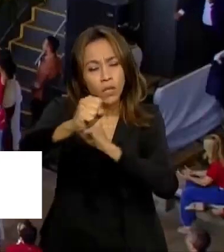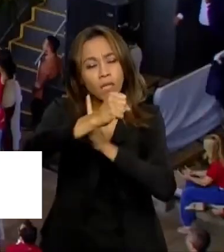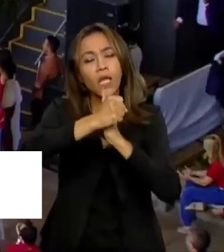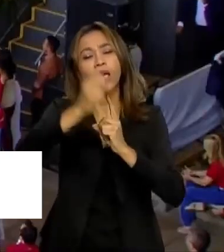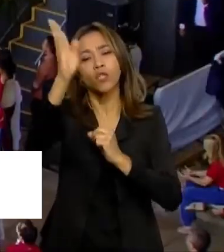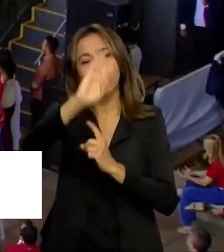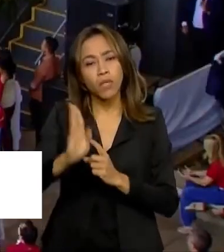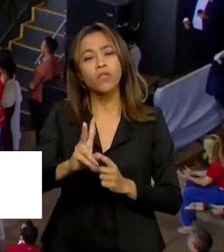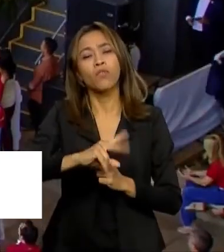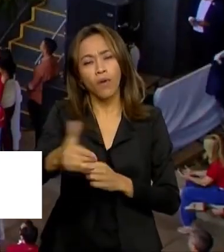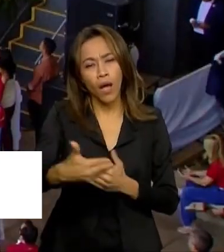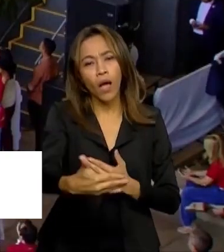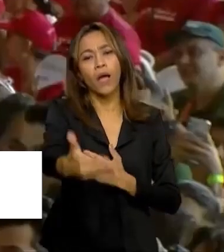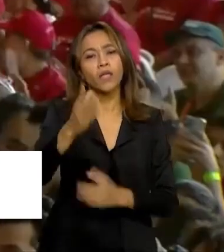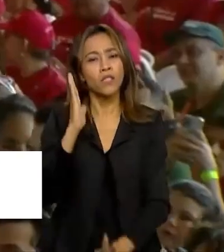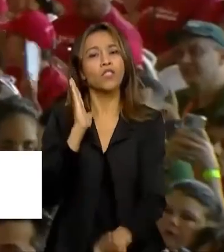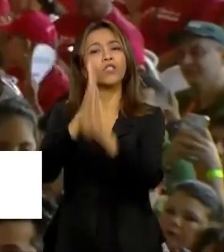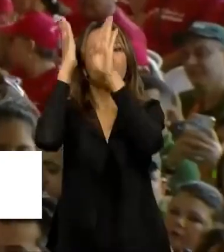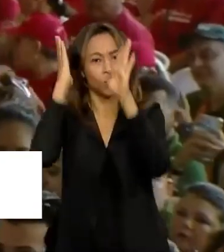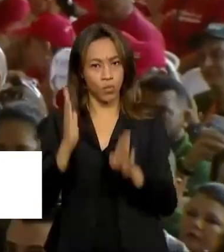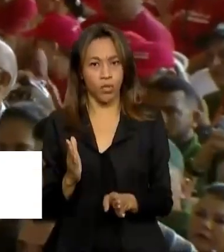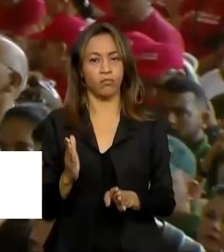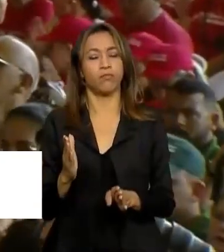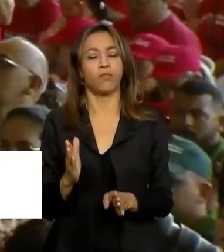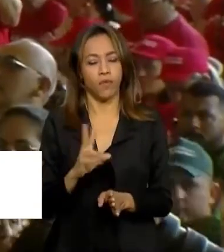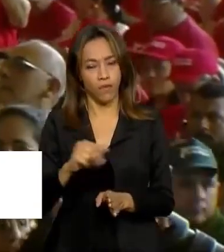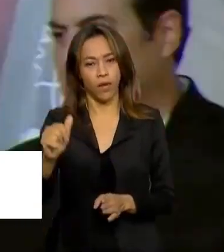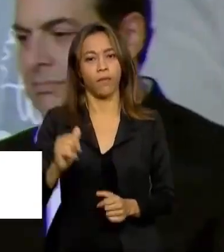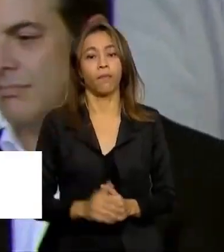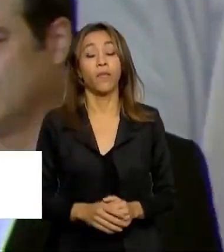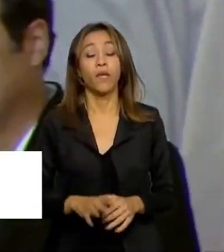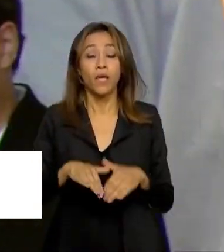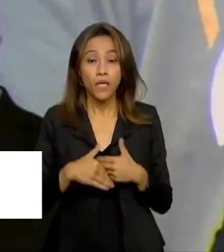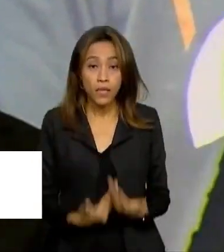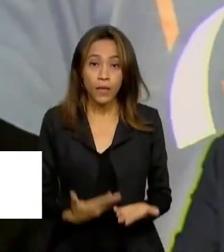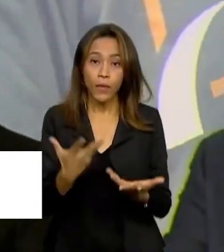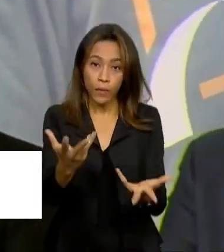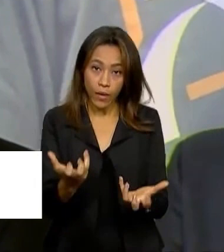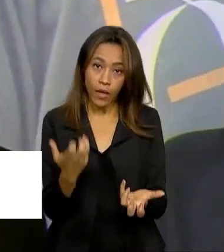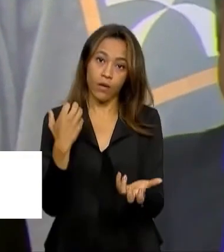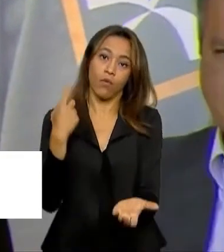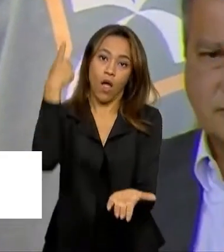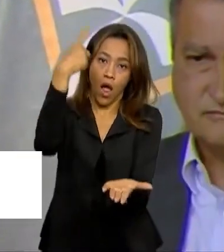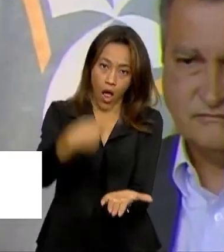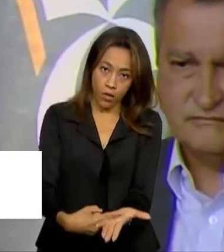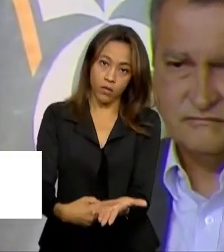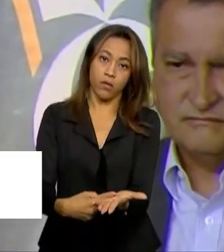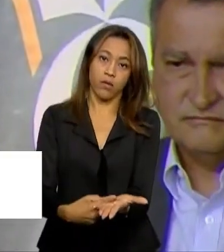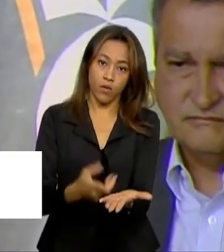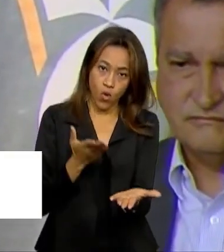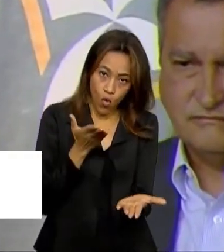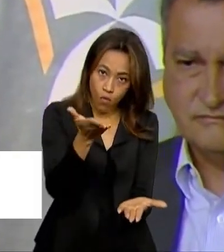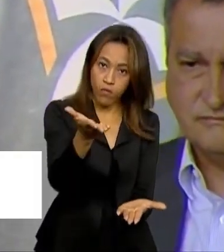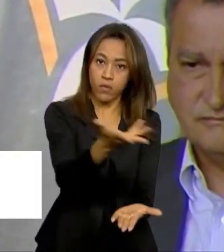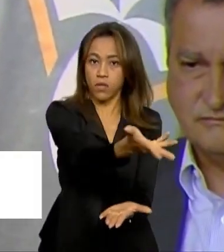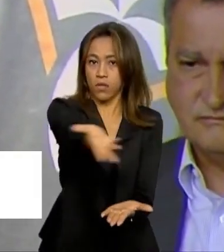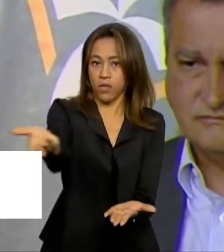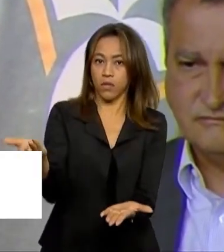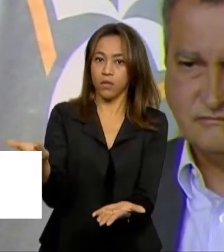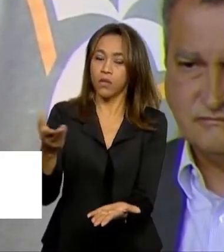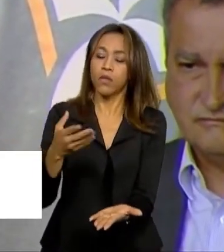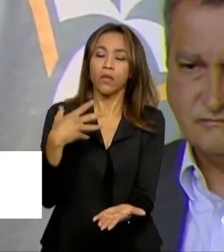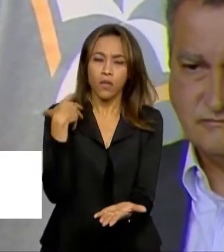com o tempo. Então eu quero assumir um compromisso com vocês, de que a gente vai cada vez